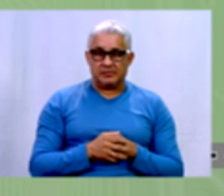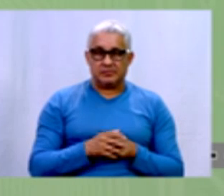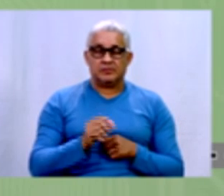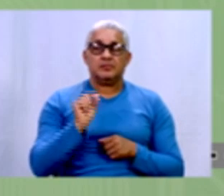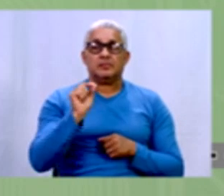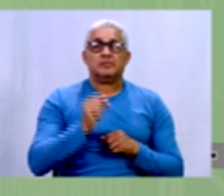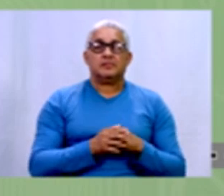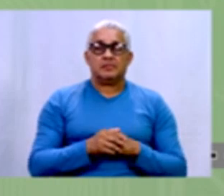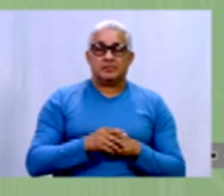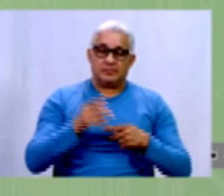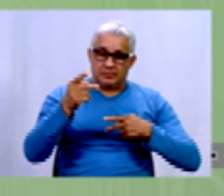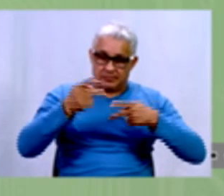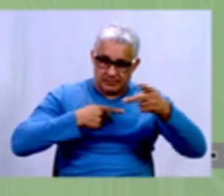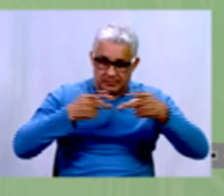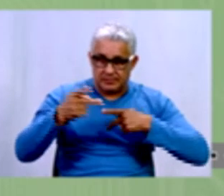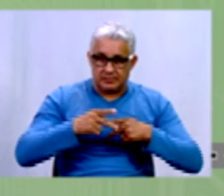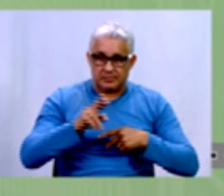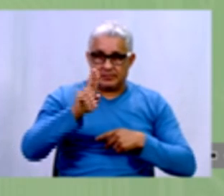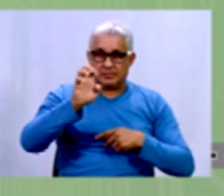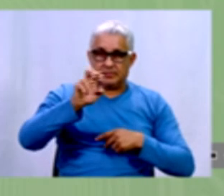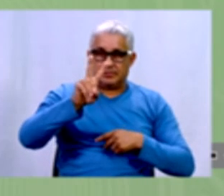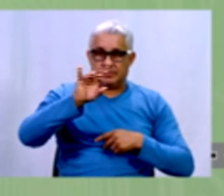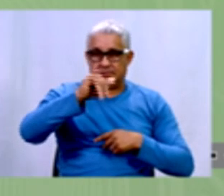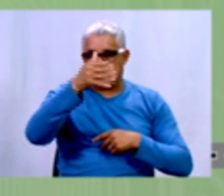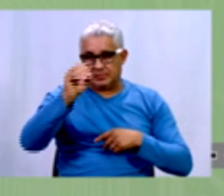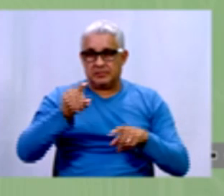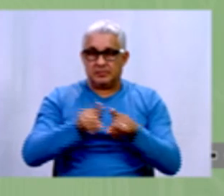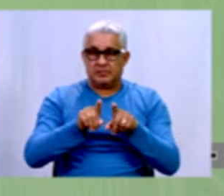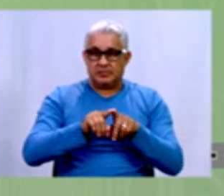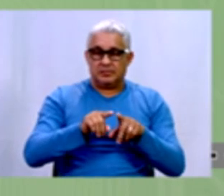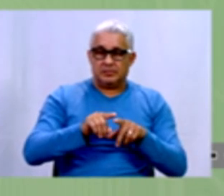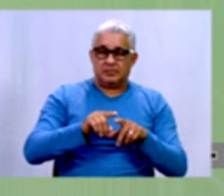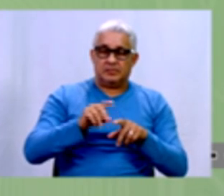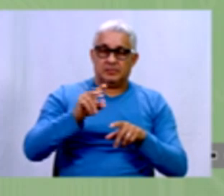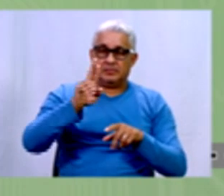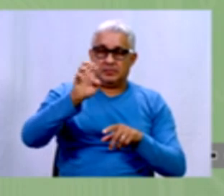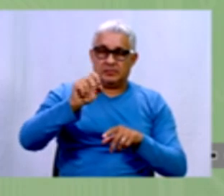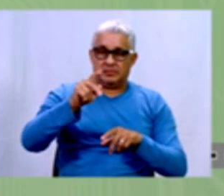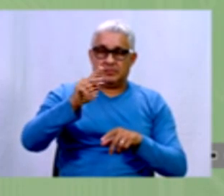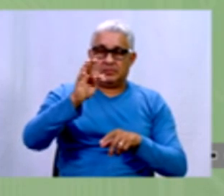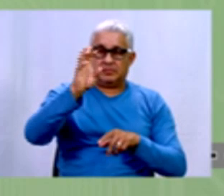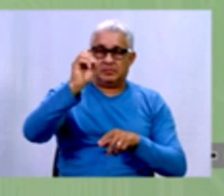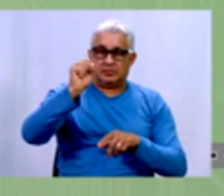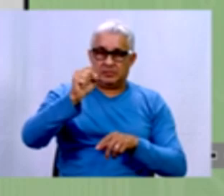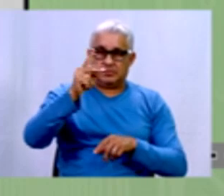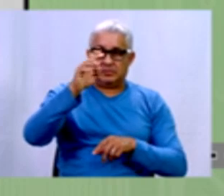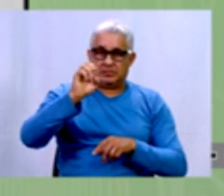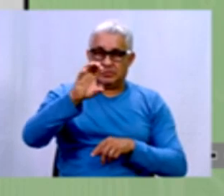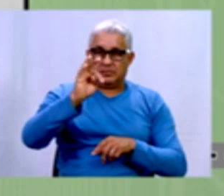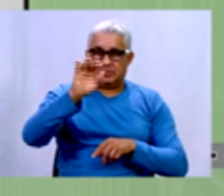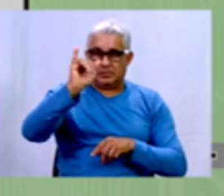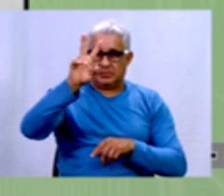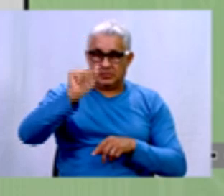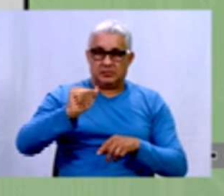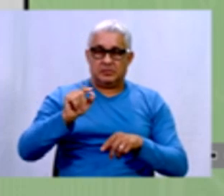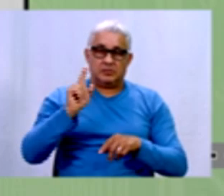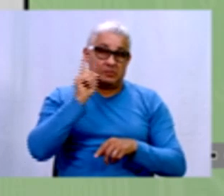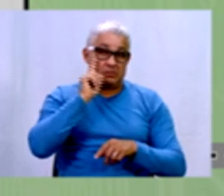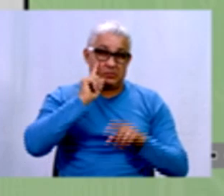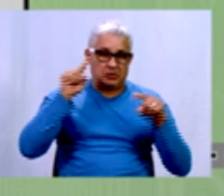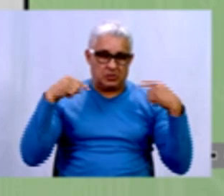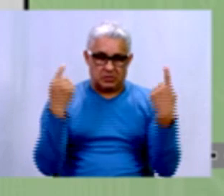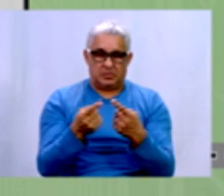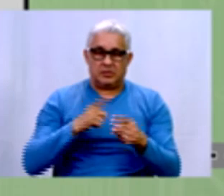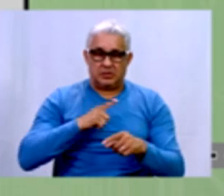nós vamos ter o planejamento, a revisão, a retrospectiva e a reunião diária. Então